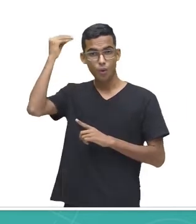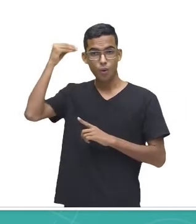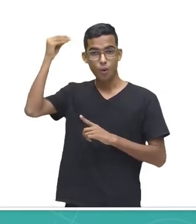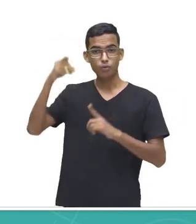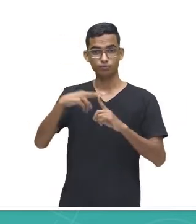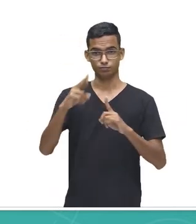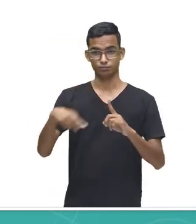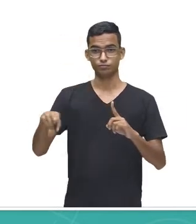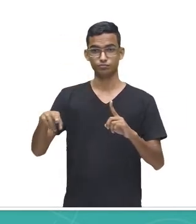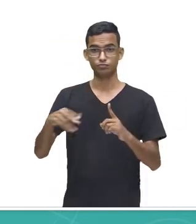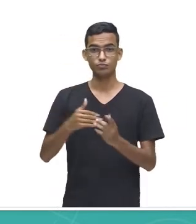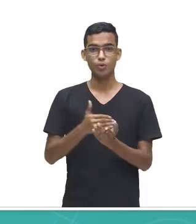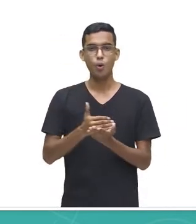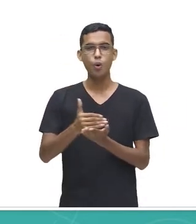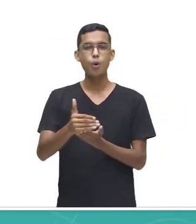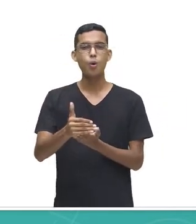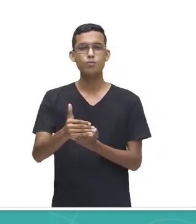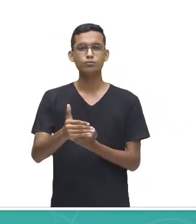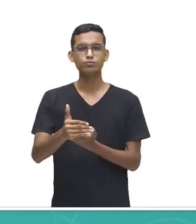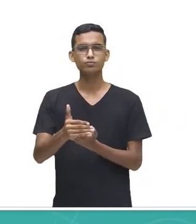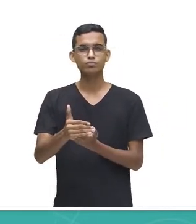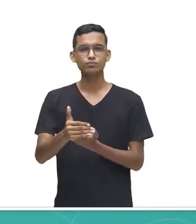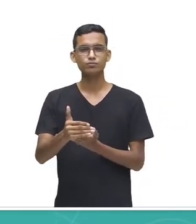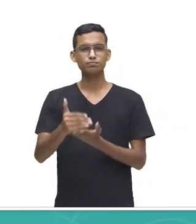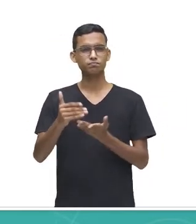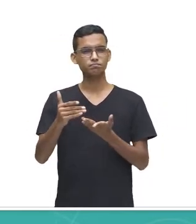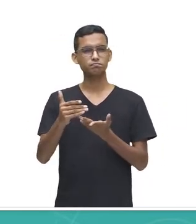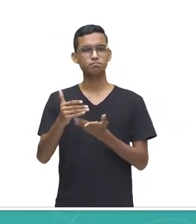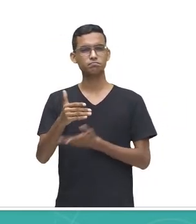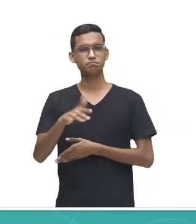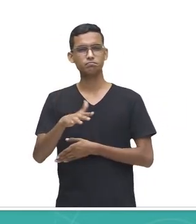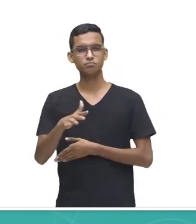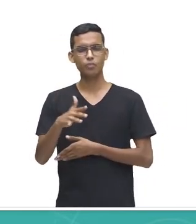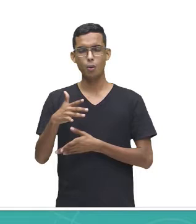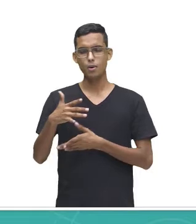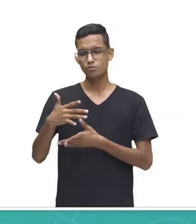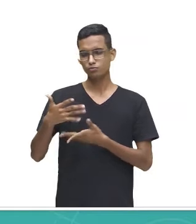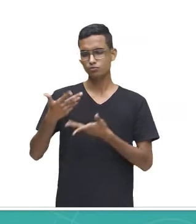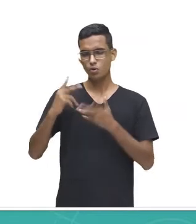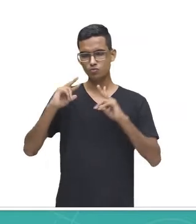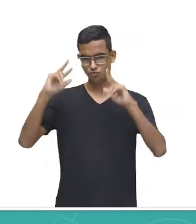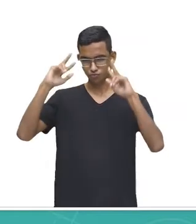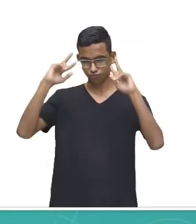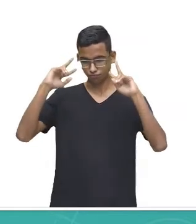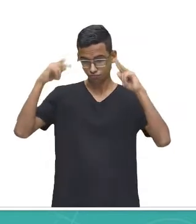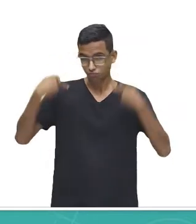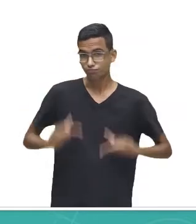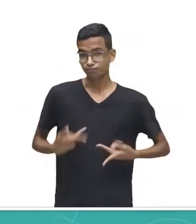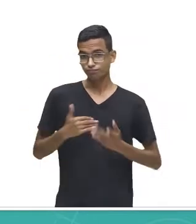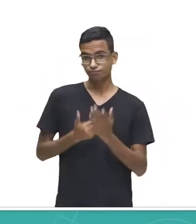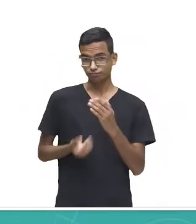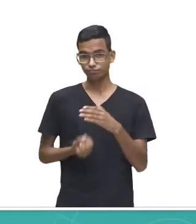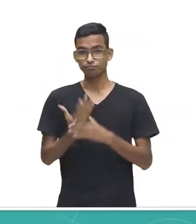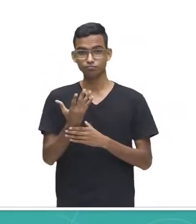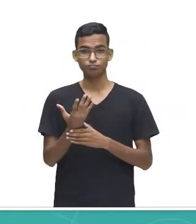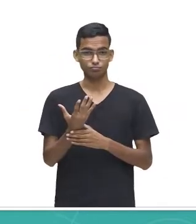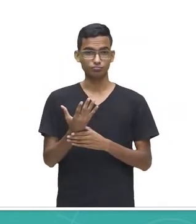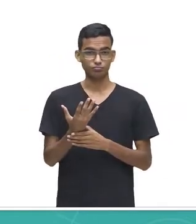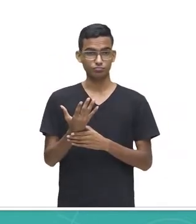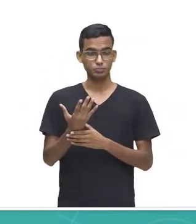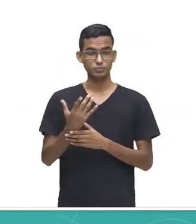religiosa começou junto, podemos dizer, com a raça humana. Existem